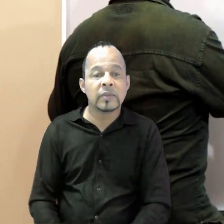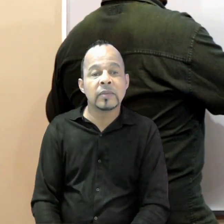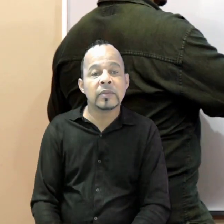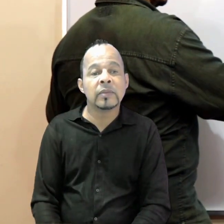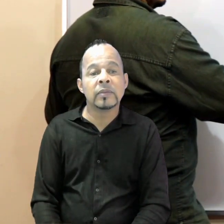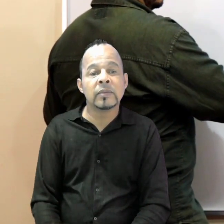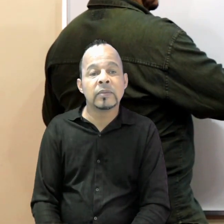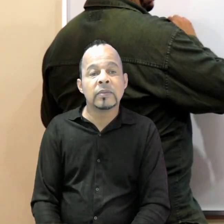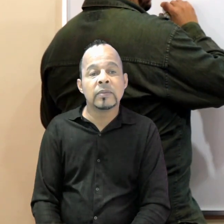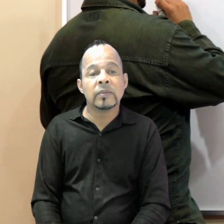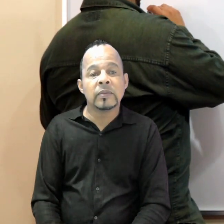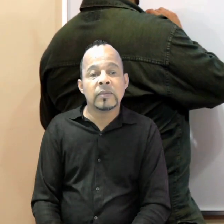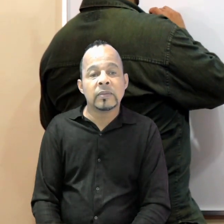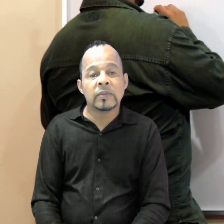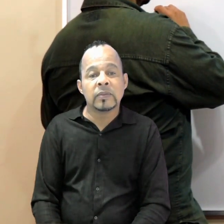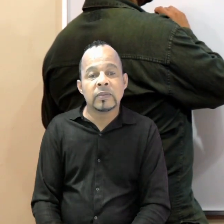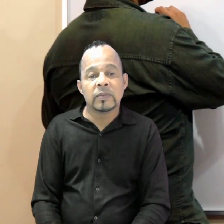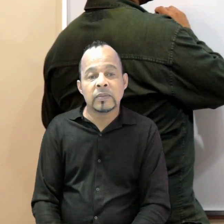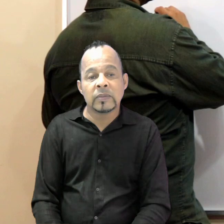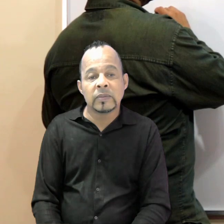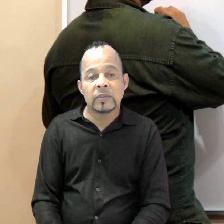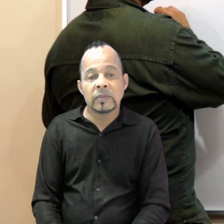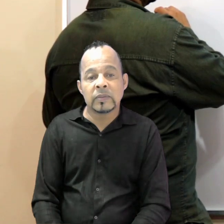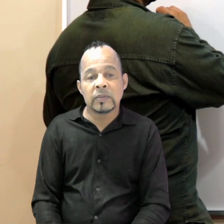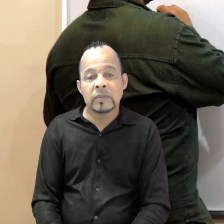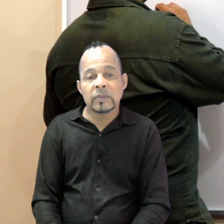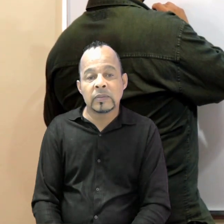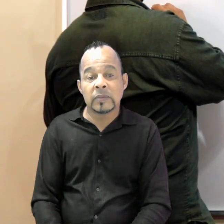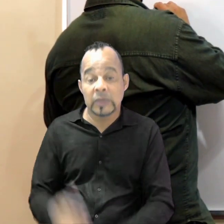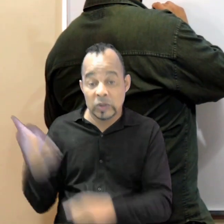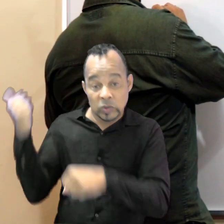lá? Então, o meu